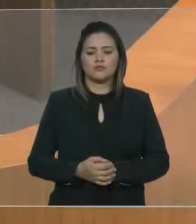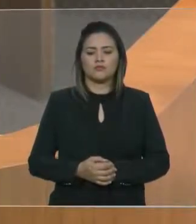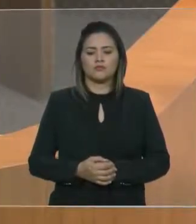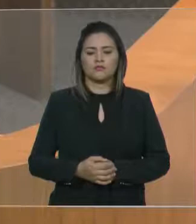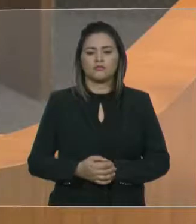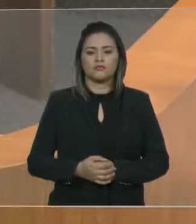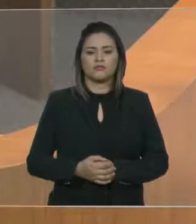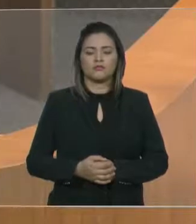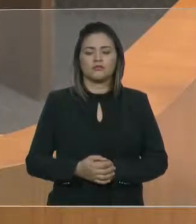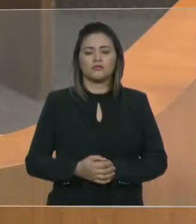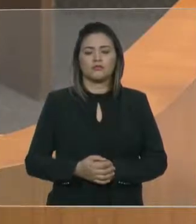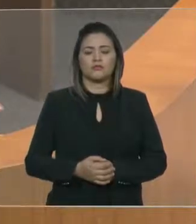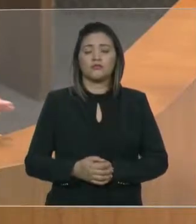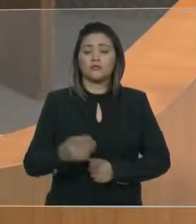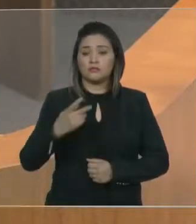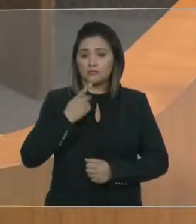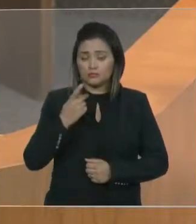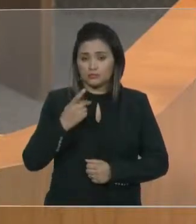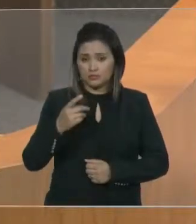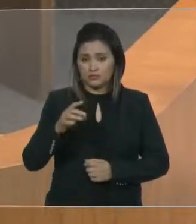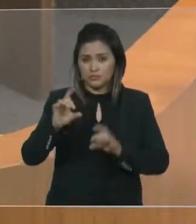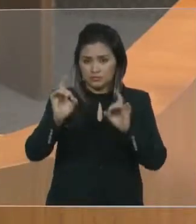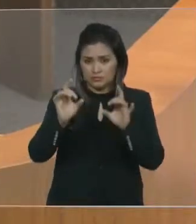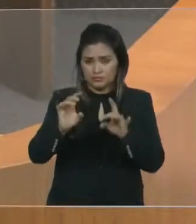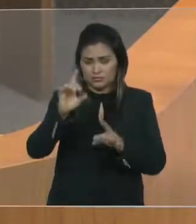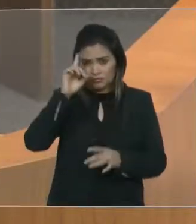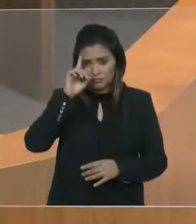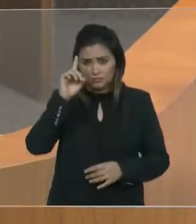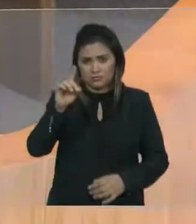ao dia do cerimonialista, dia 29,